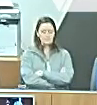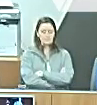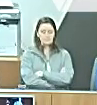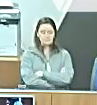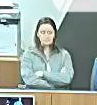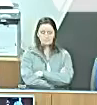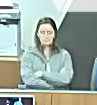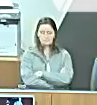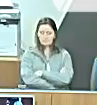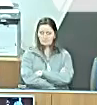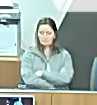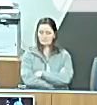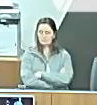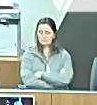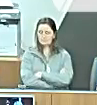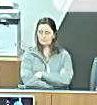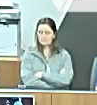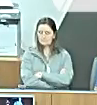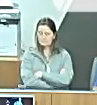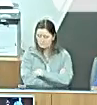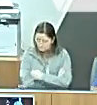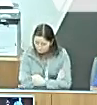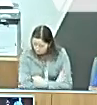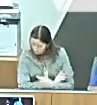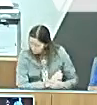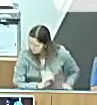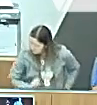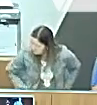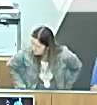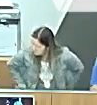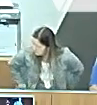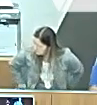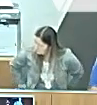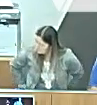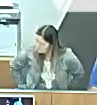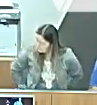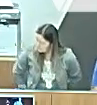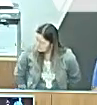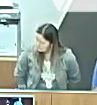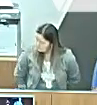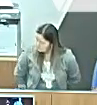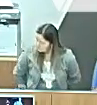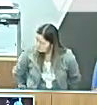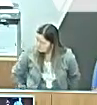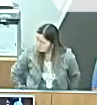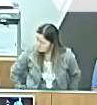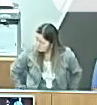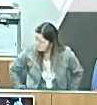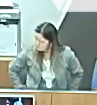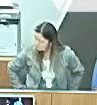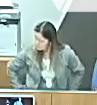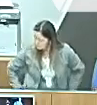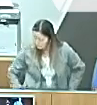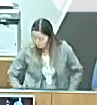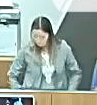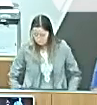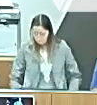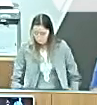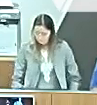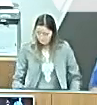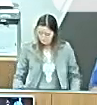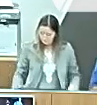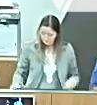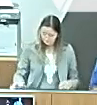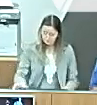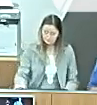você entrar de graça na na linha intermunicipal que eu acho que é de suma importância ela é ampla e vai pro socioeducativo também vai para polícia militar